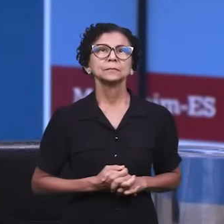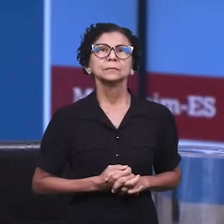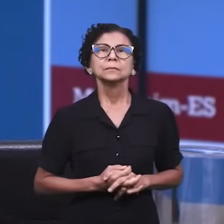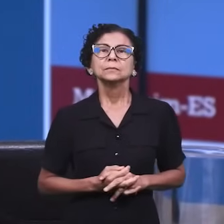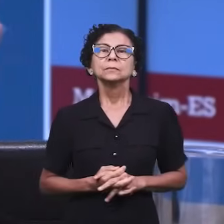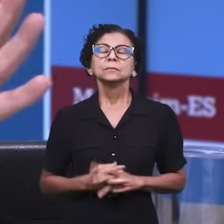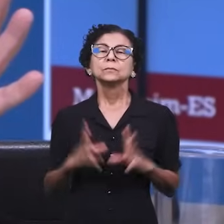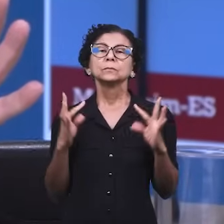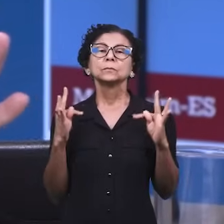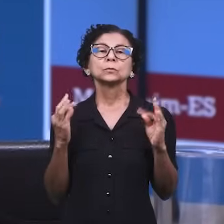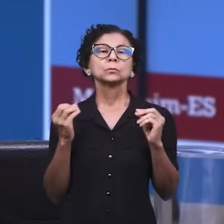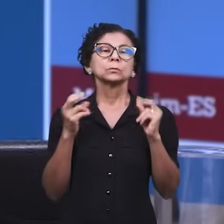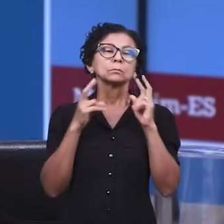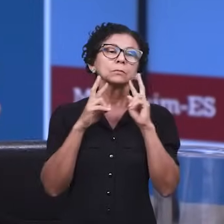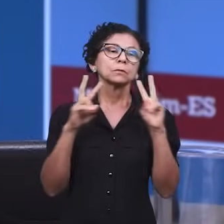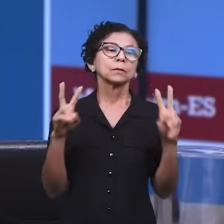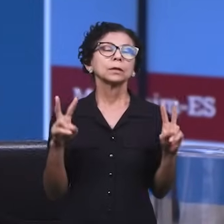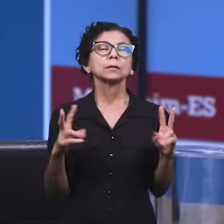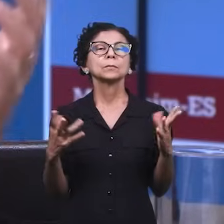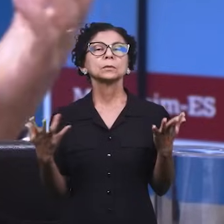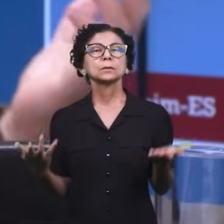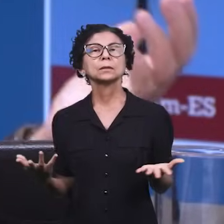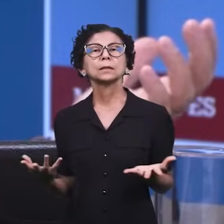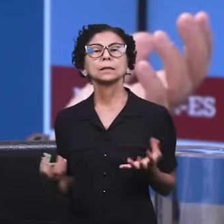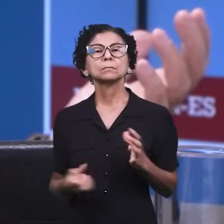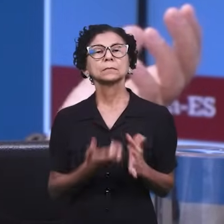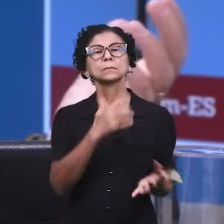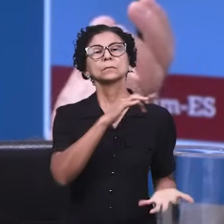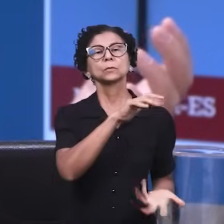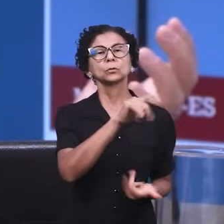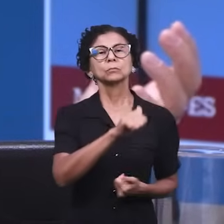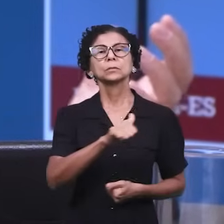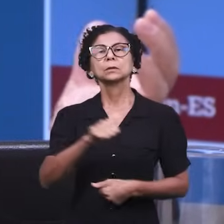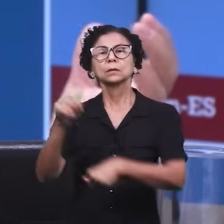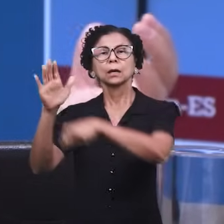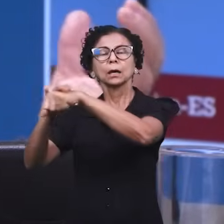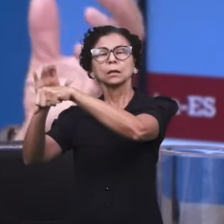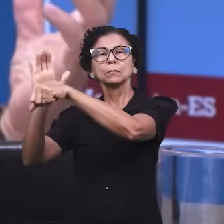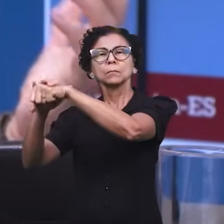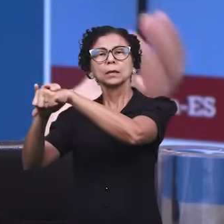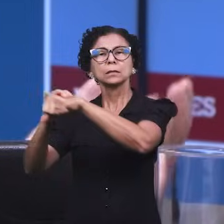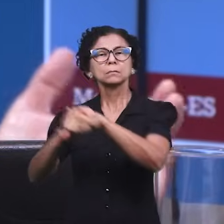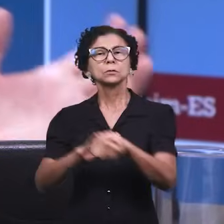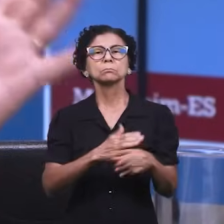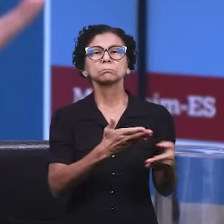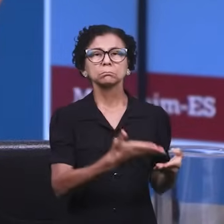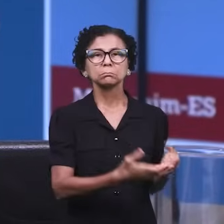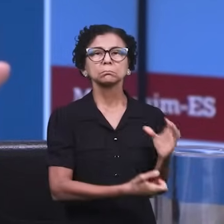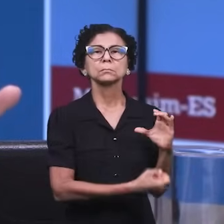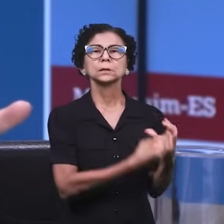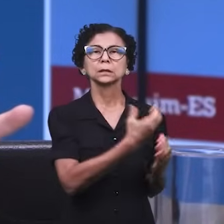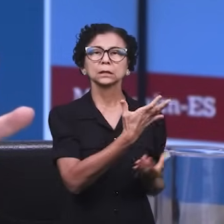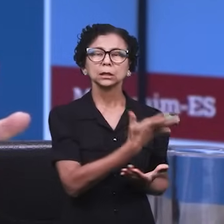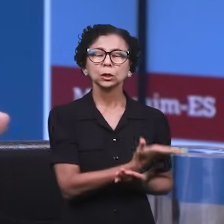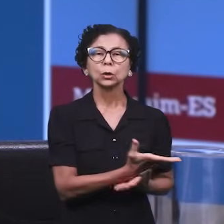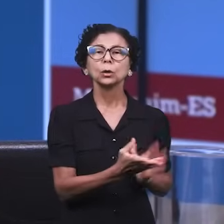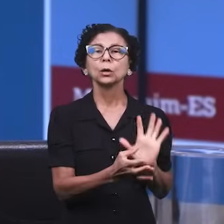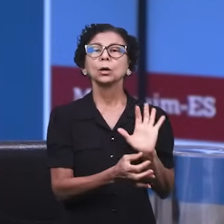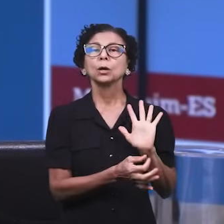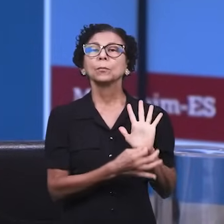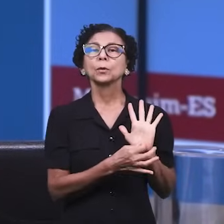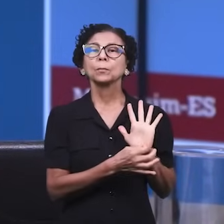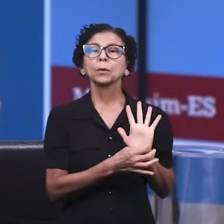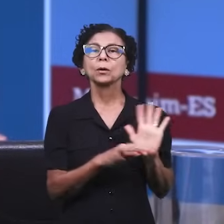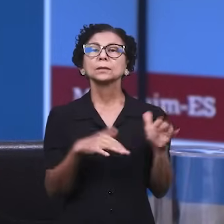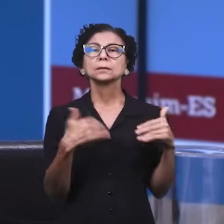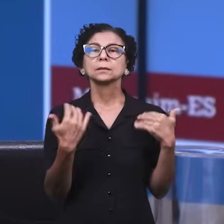que, portanto, nós vemos hoje como criação foi realmente feito por Deus e Deus fez com um propósito. E o